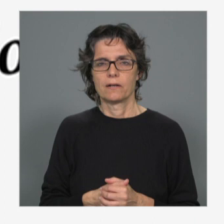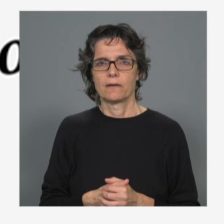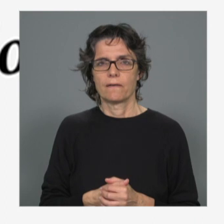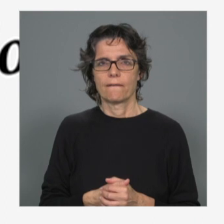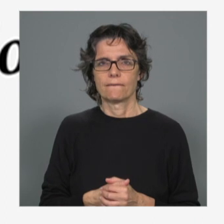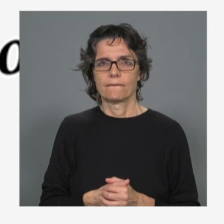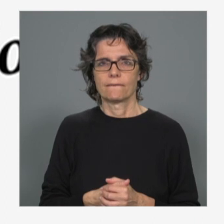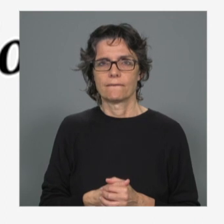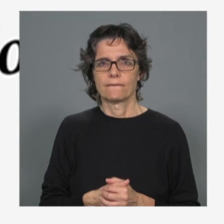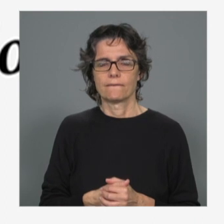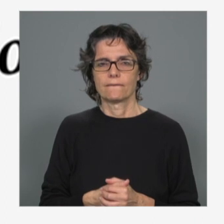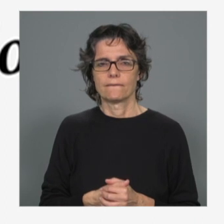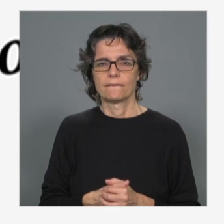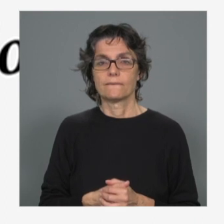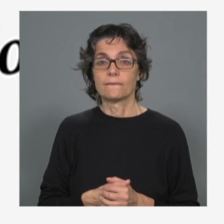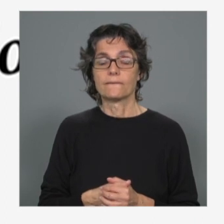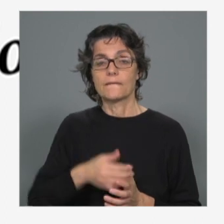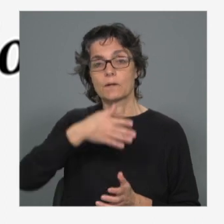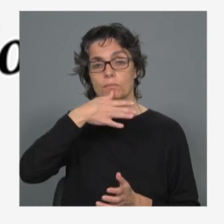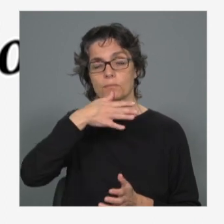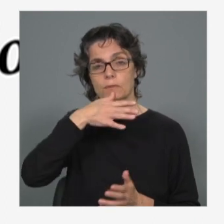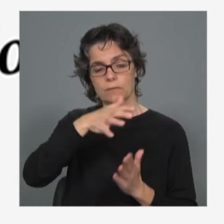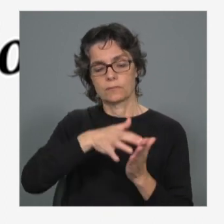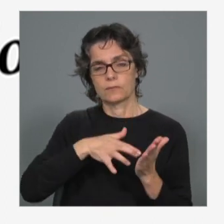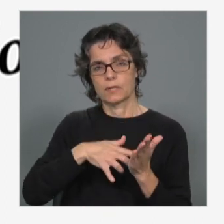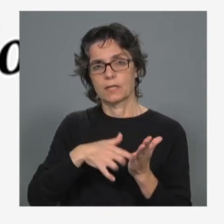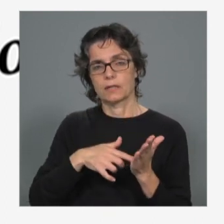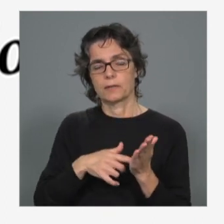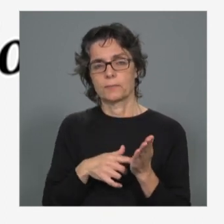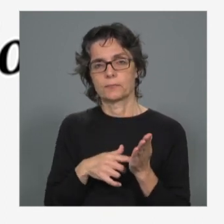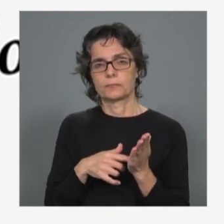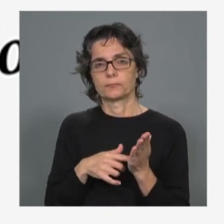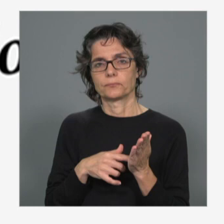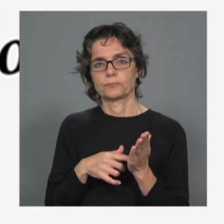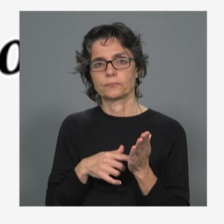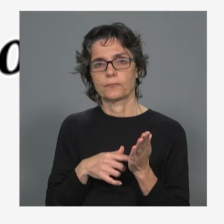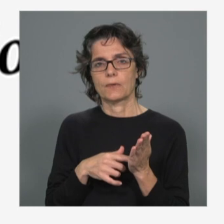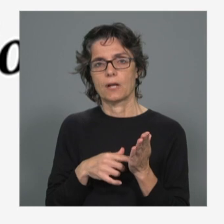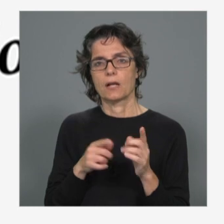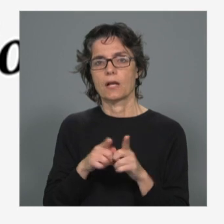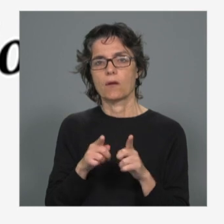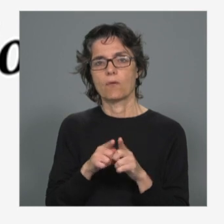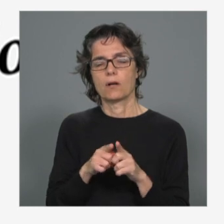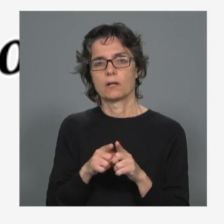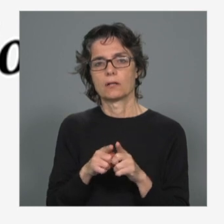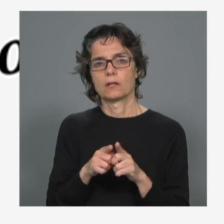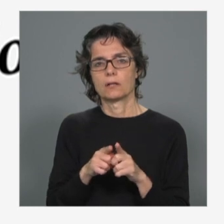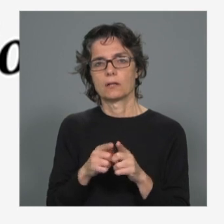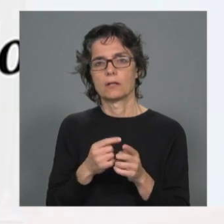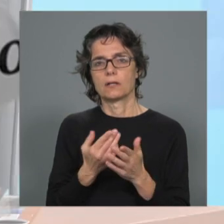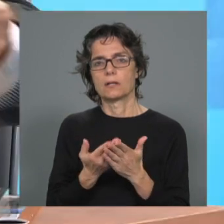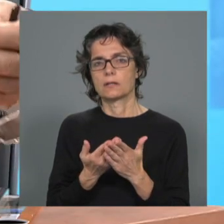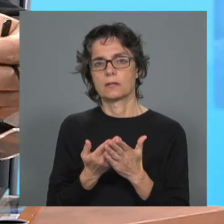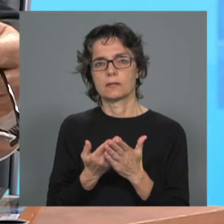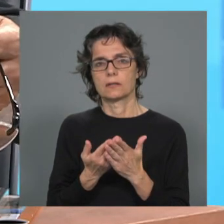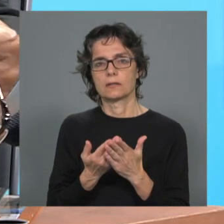A liturgia procura apresentar aqui nos Atos dos Apóstolos quase que uma experiência de